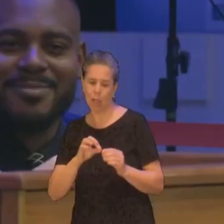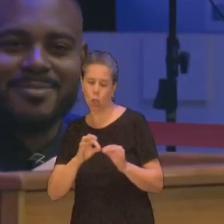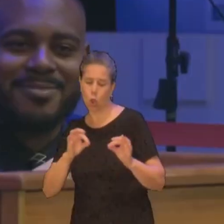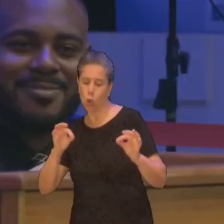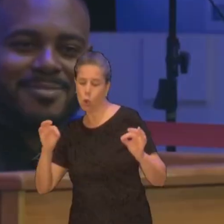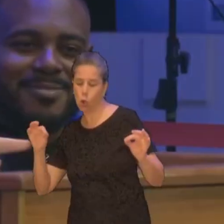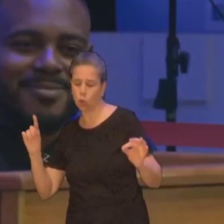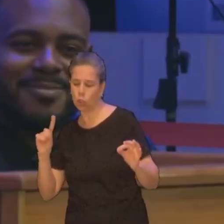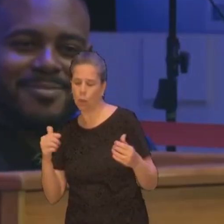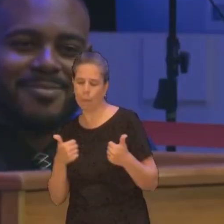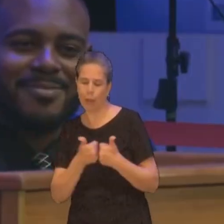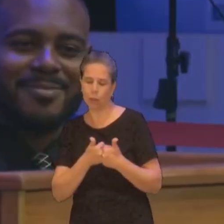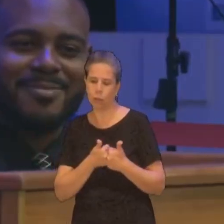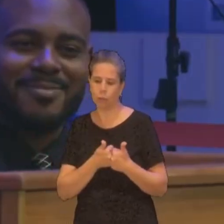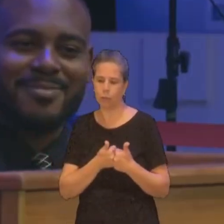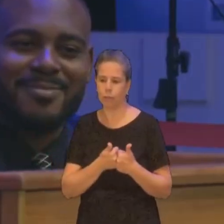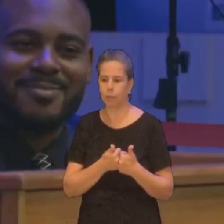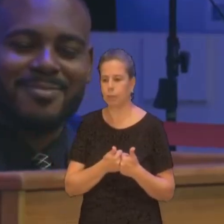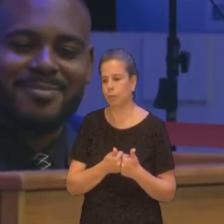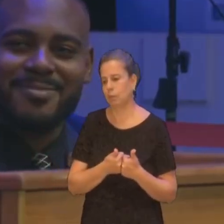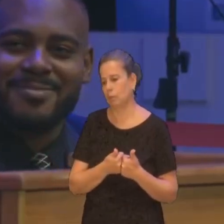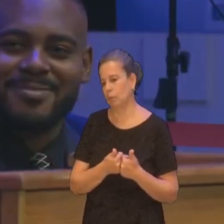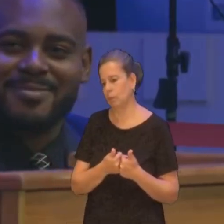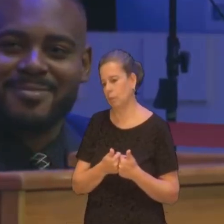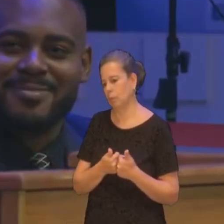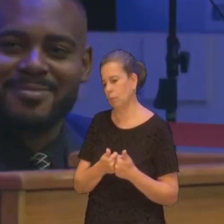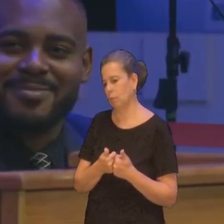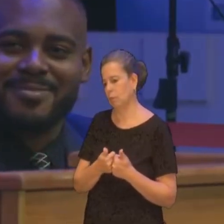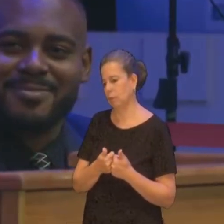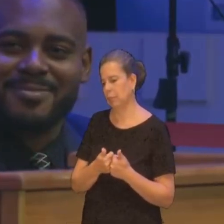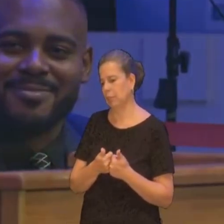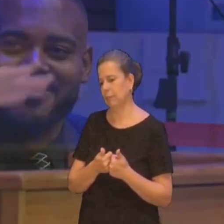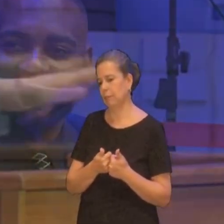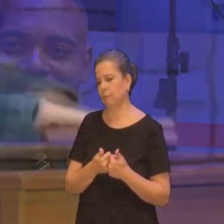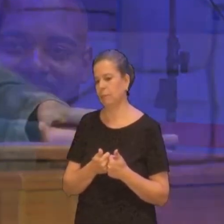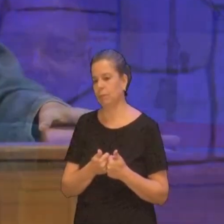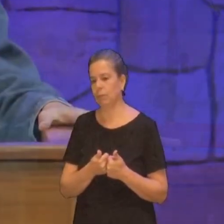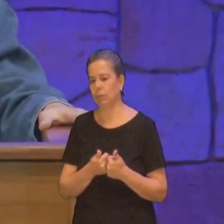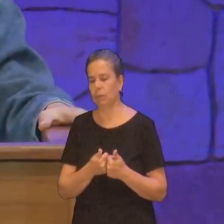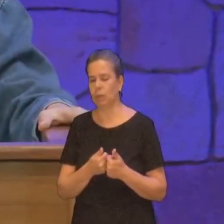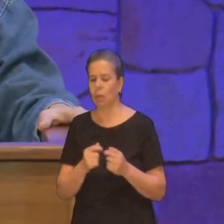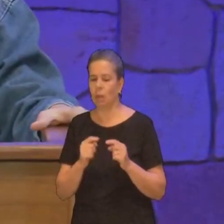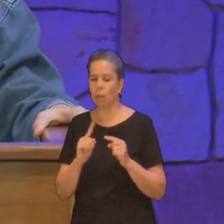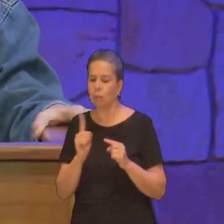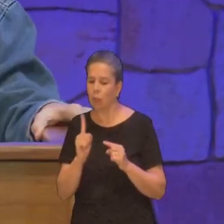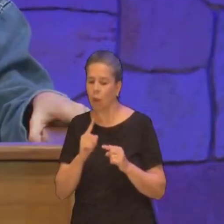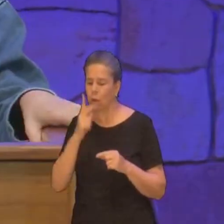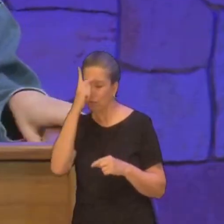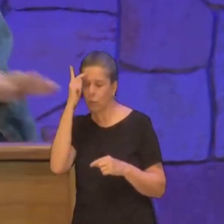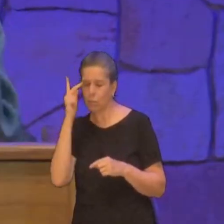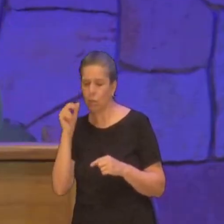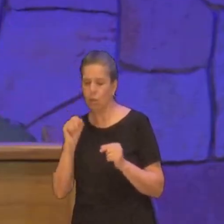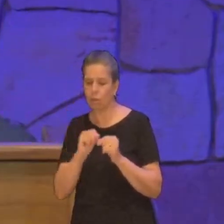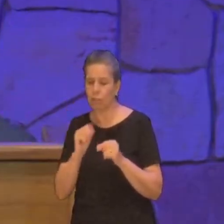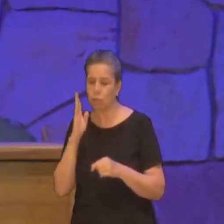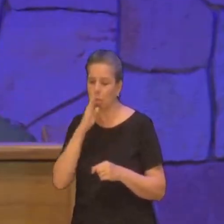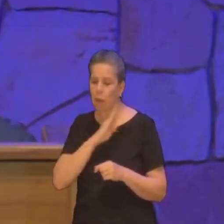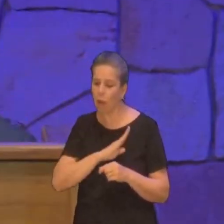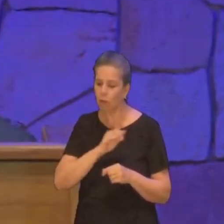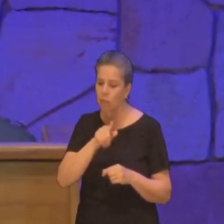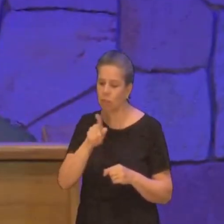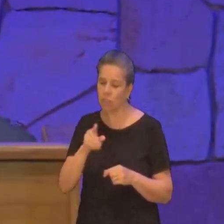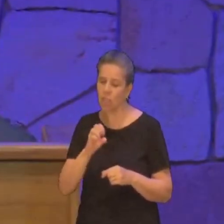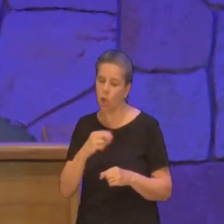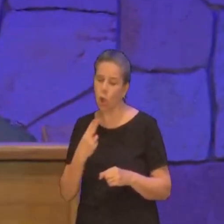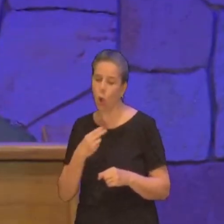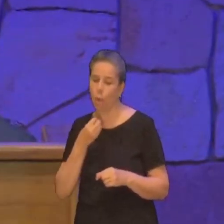perto? Mas a questão não é se a pessoa te fez mal ou se ela te fez muito